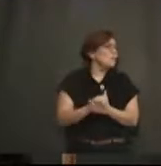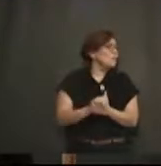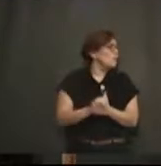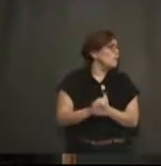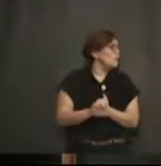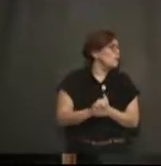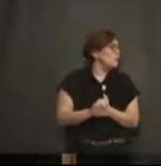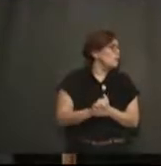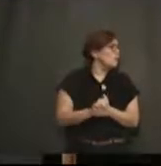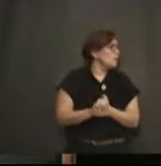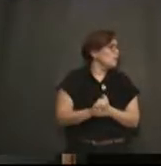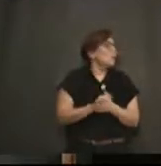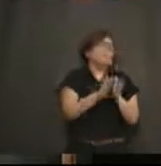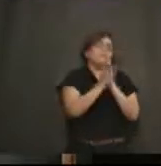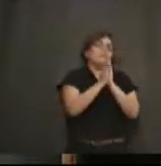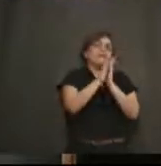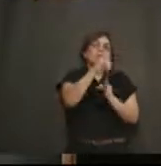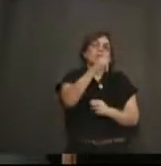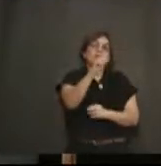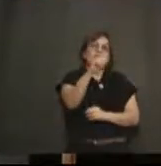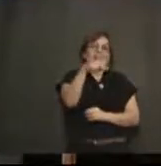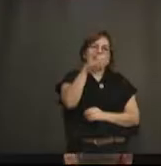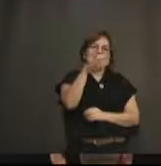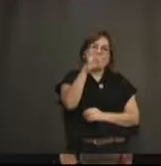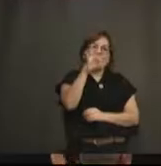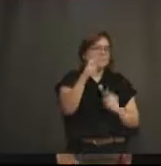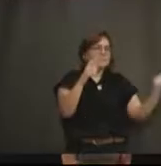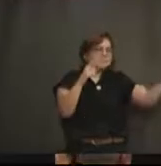Está ali. Por favor, Janete, puder vir até aqui.